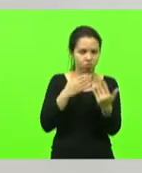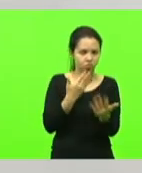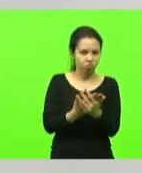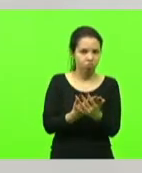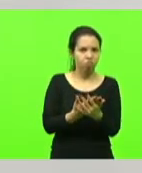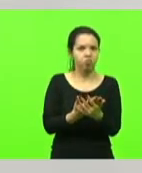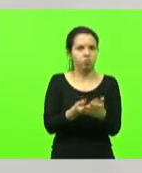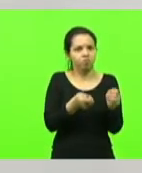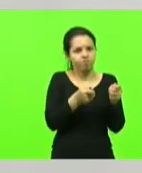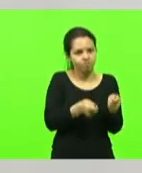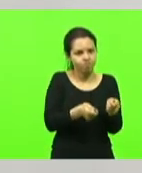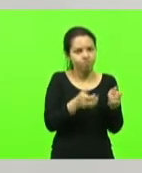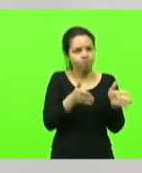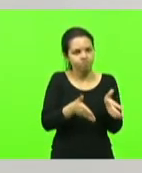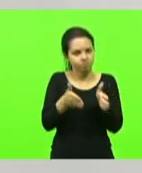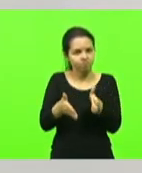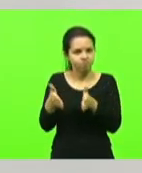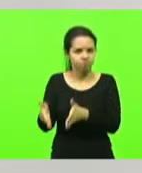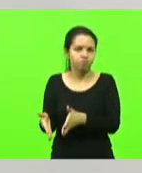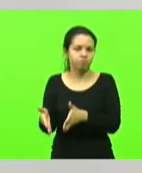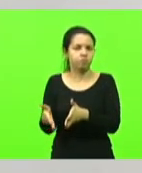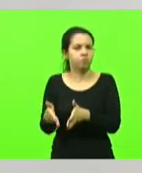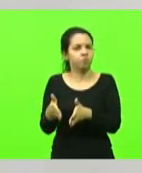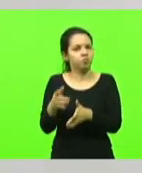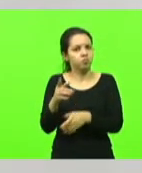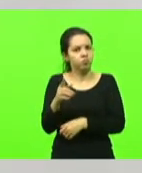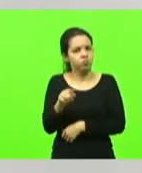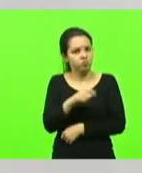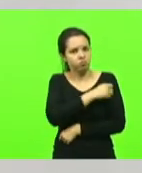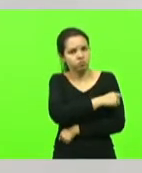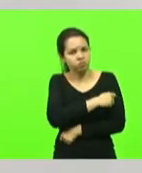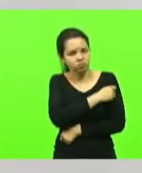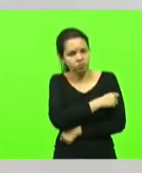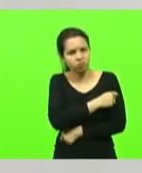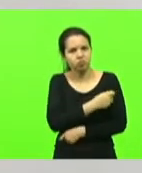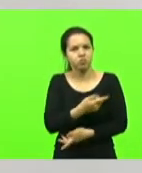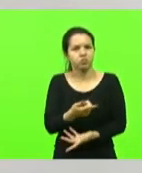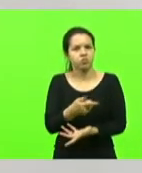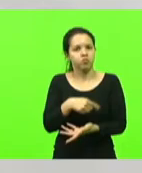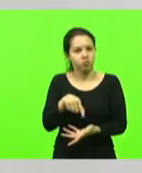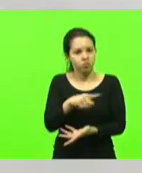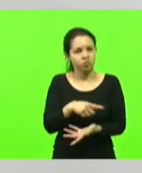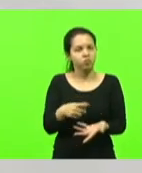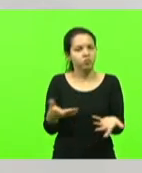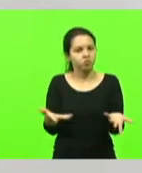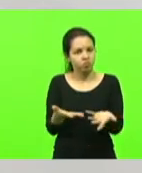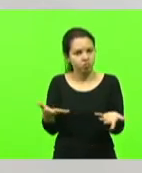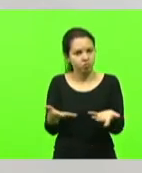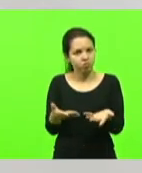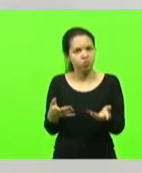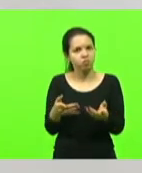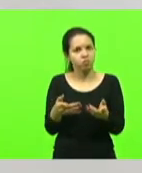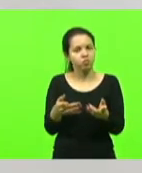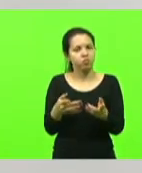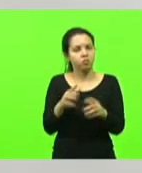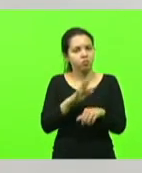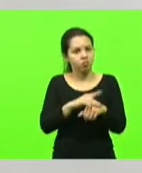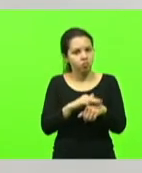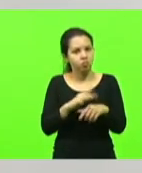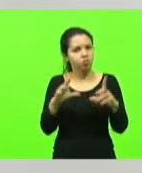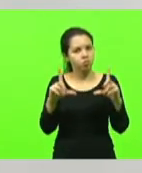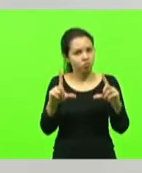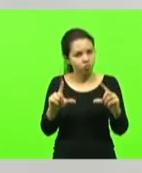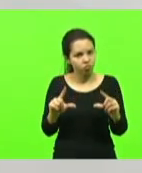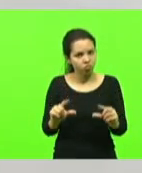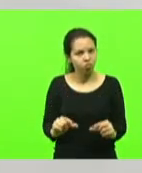suas necessidades e suas expectativas com a escola. Excursões, acredito que nesse momento, com índice de doença baixando e com a comprovação